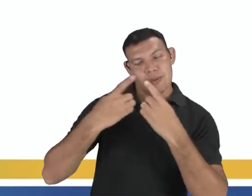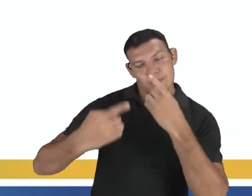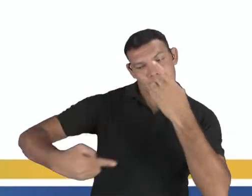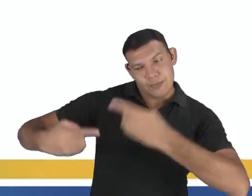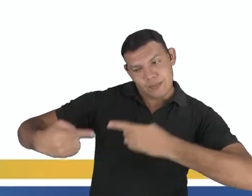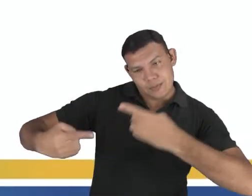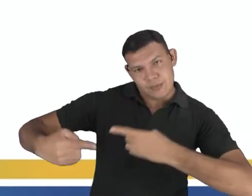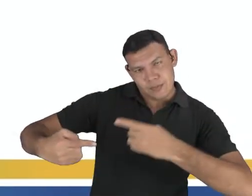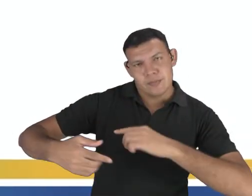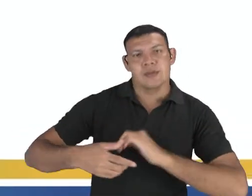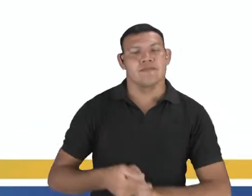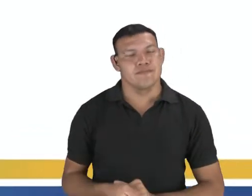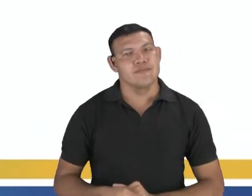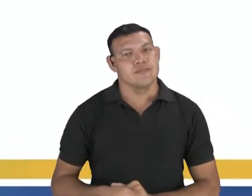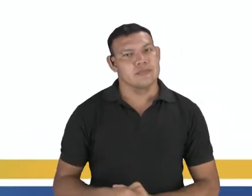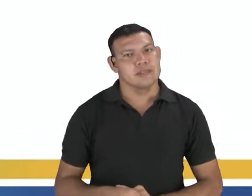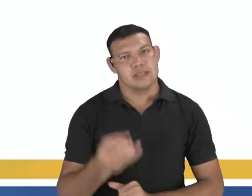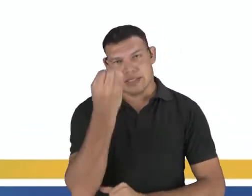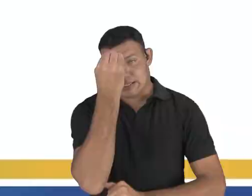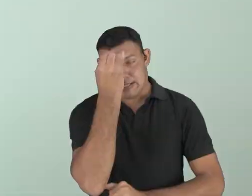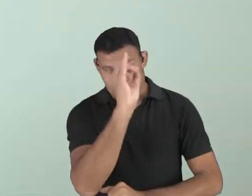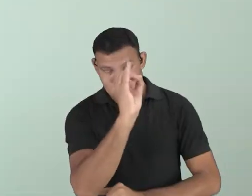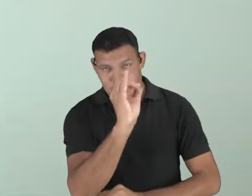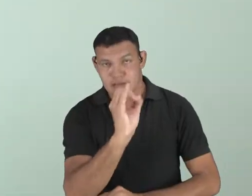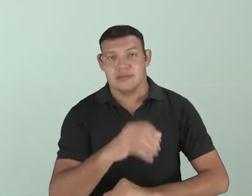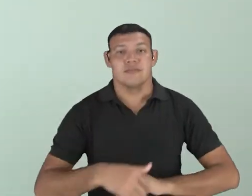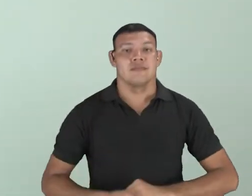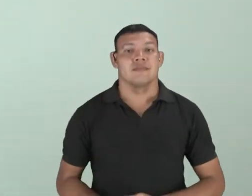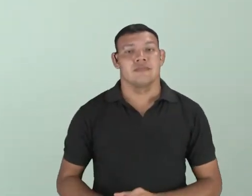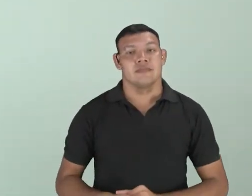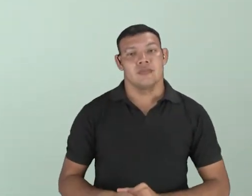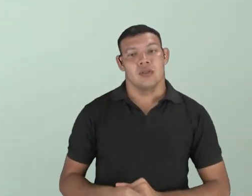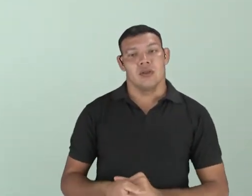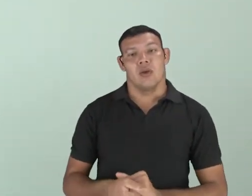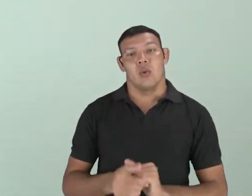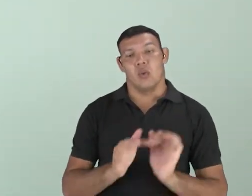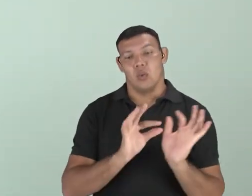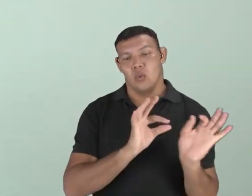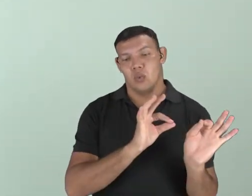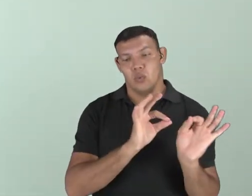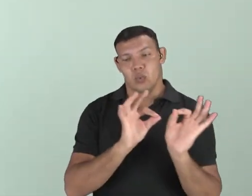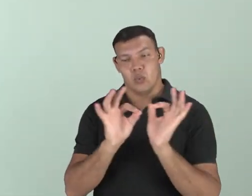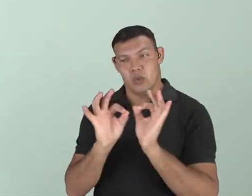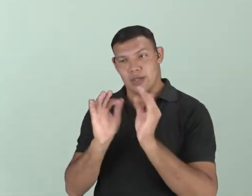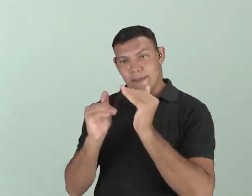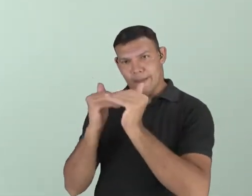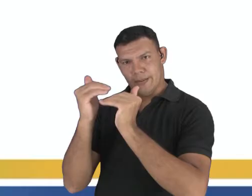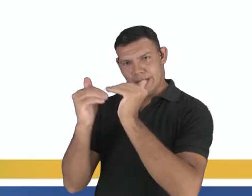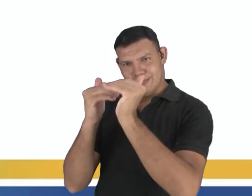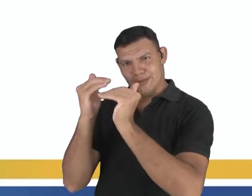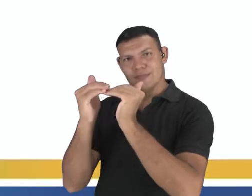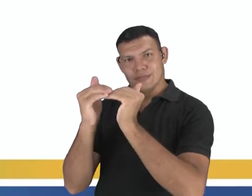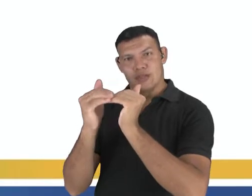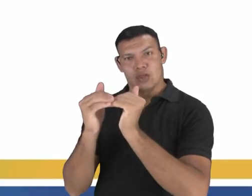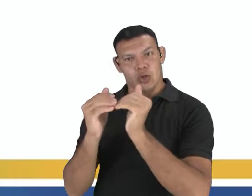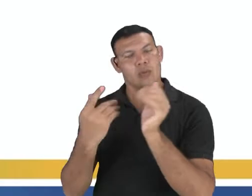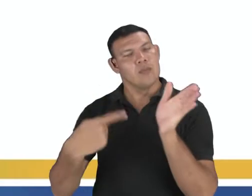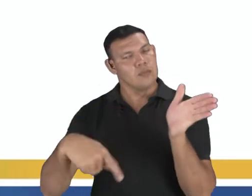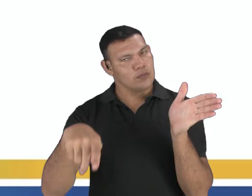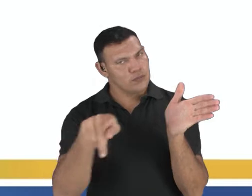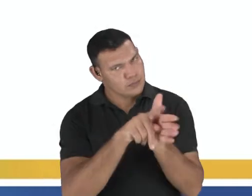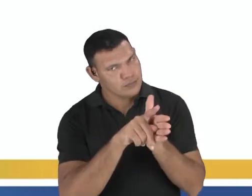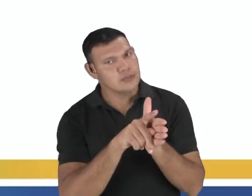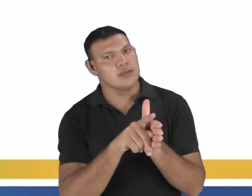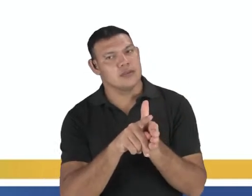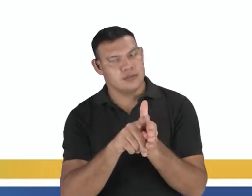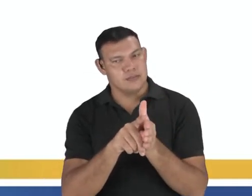ser desenvolvida a respeito do assunto. O desenvolvimento é propriamente dita